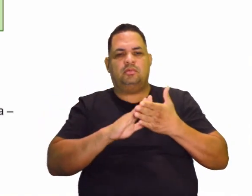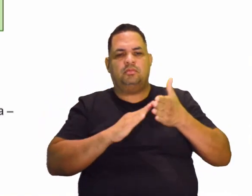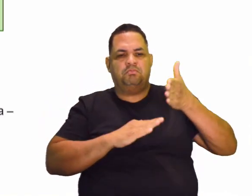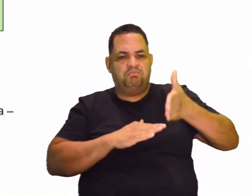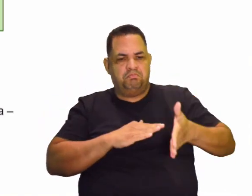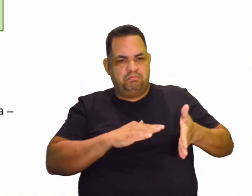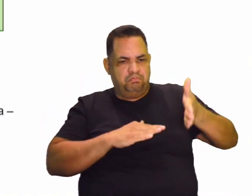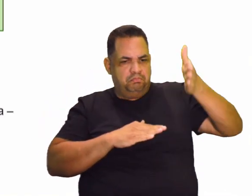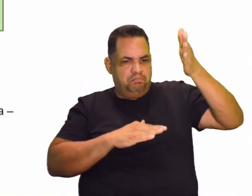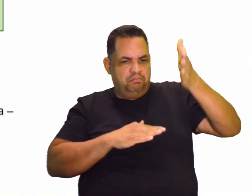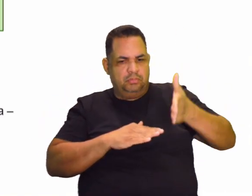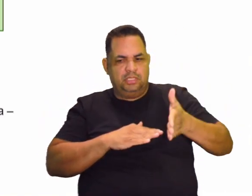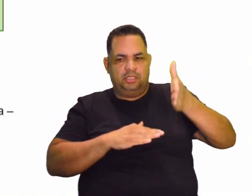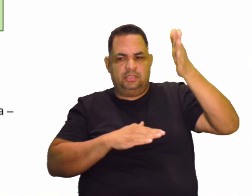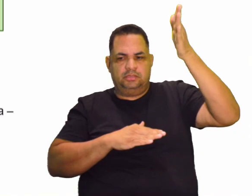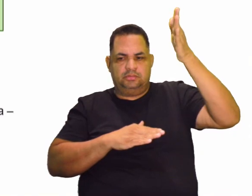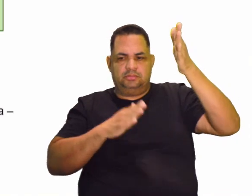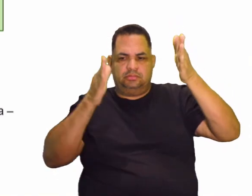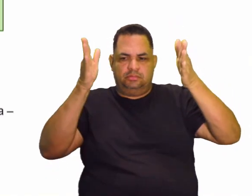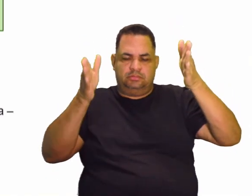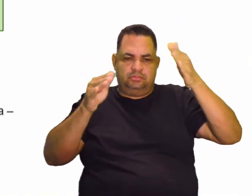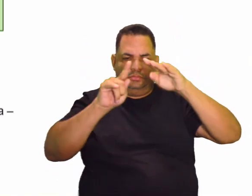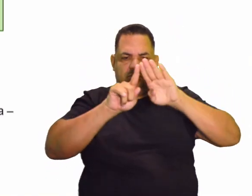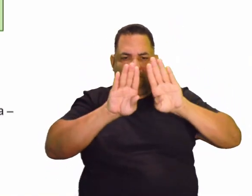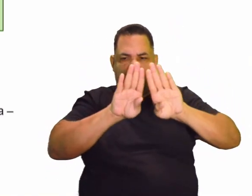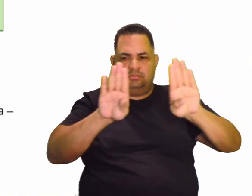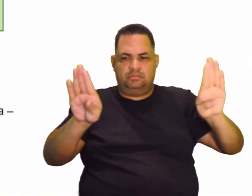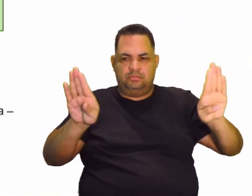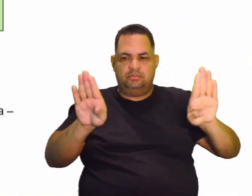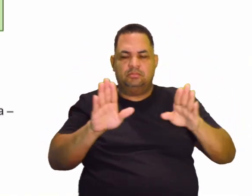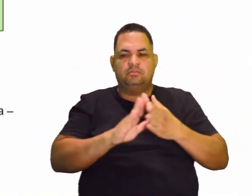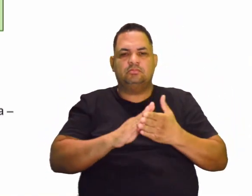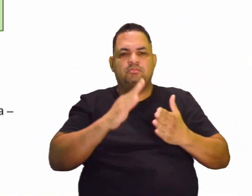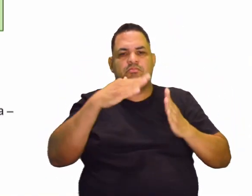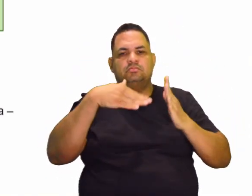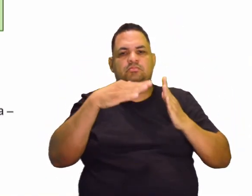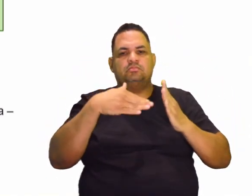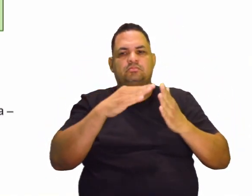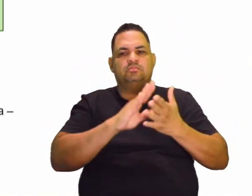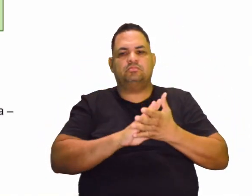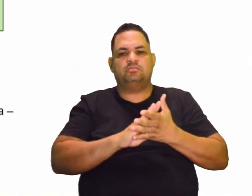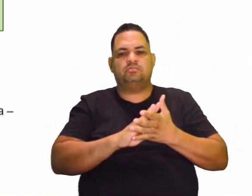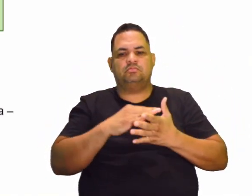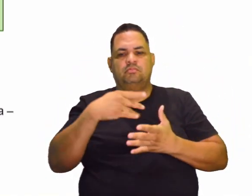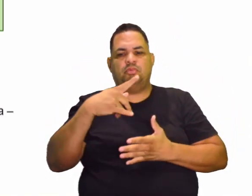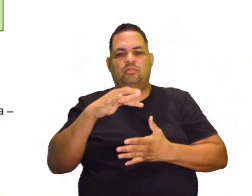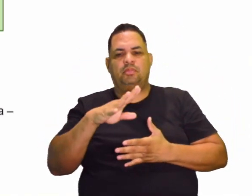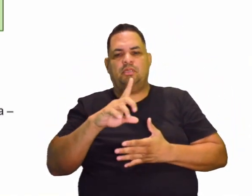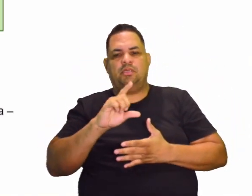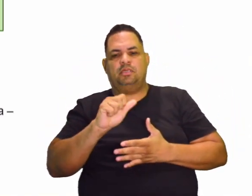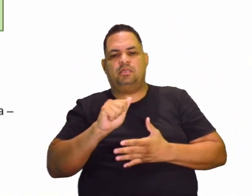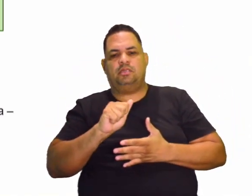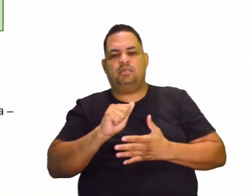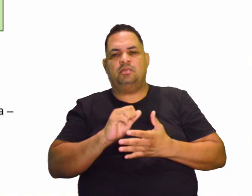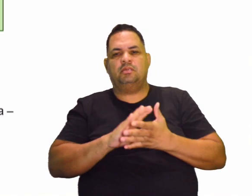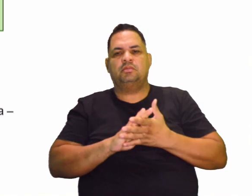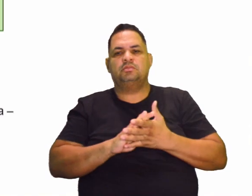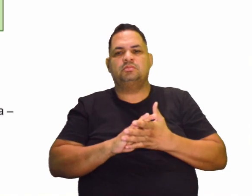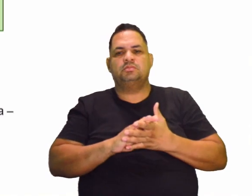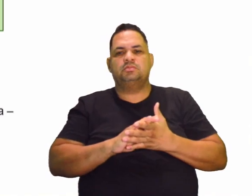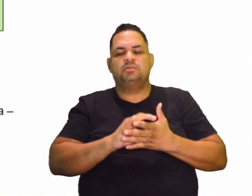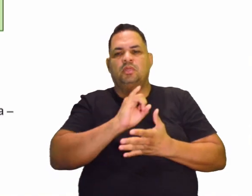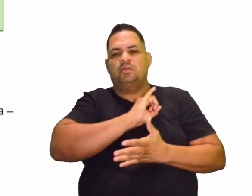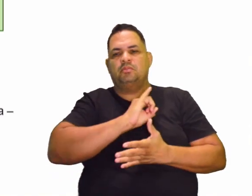em paredes, né? Por exemplo, aqui, parede pintada de Pompeia. Do Império Romano,